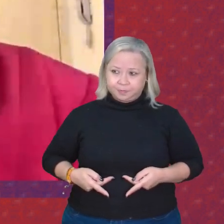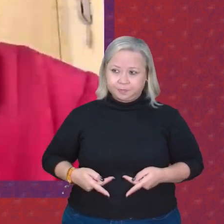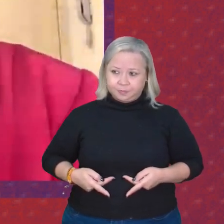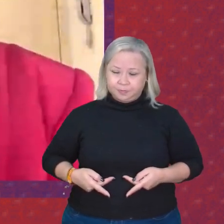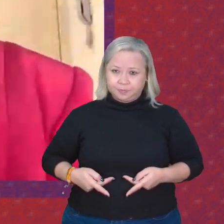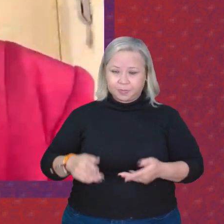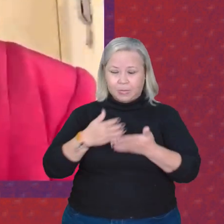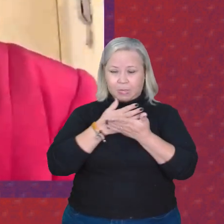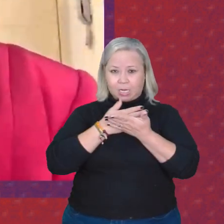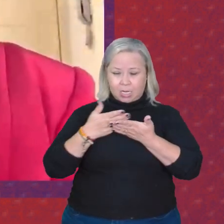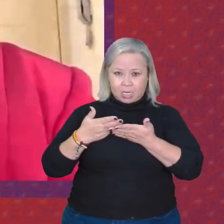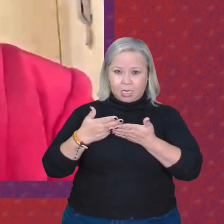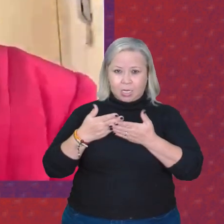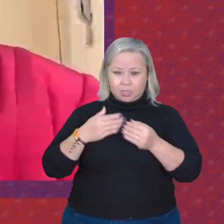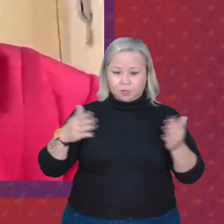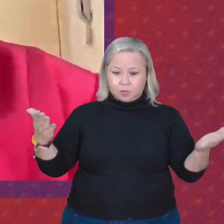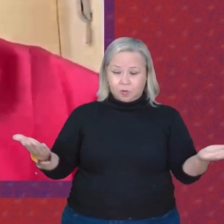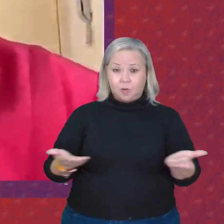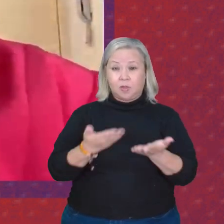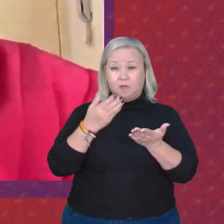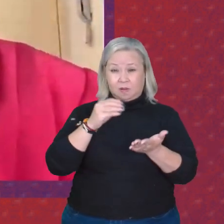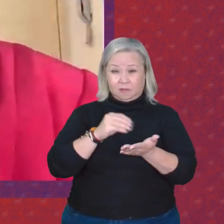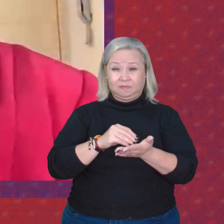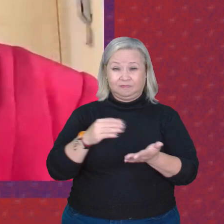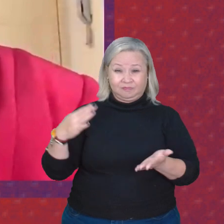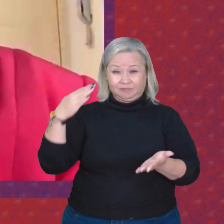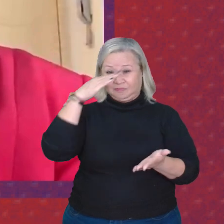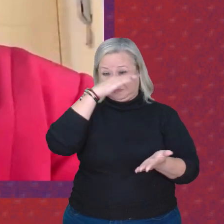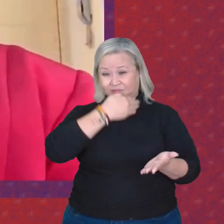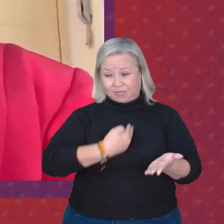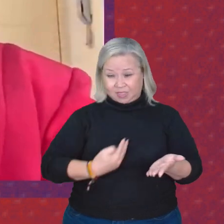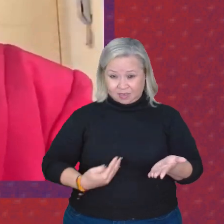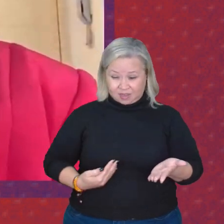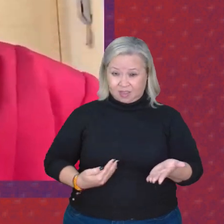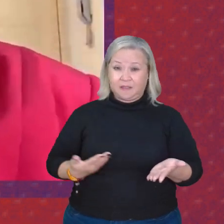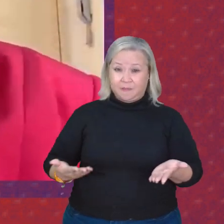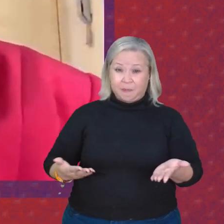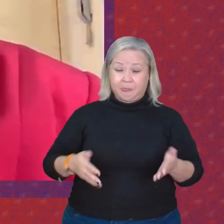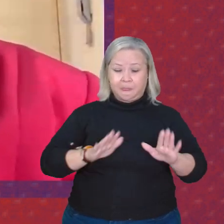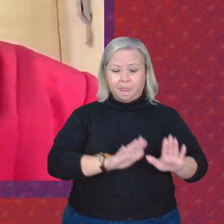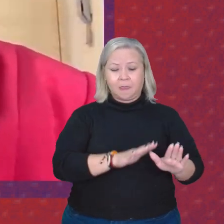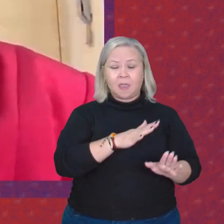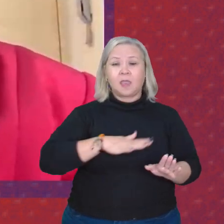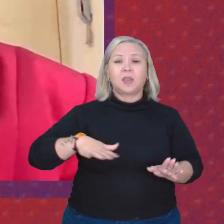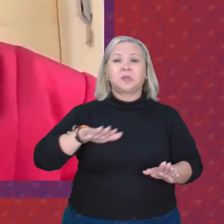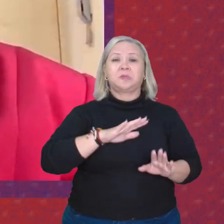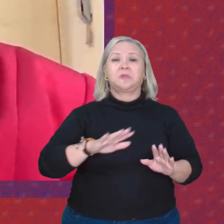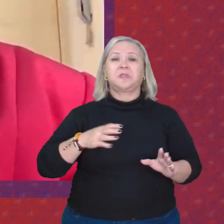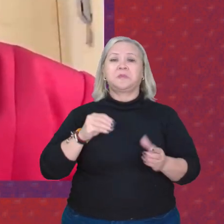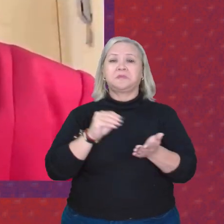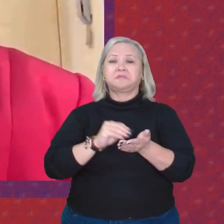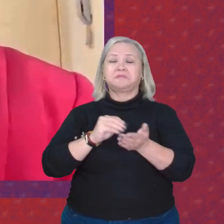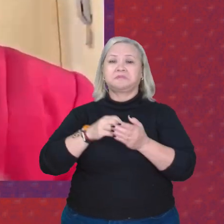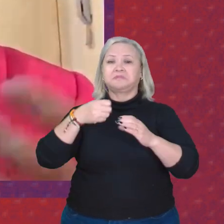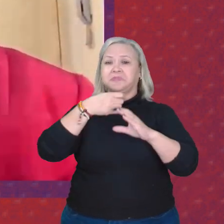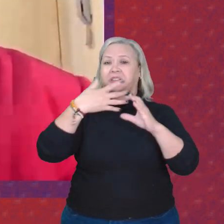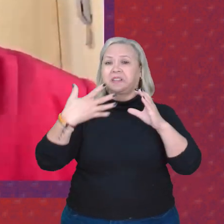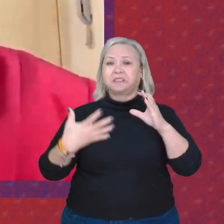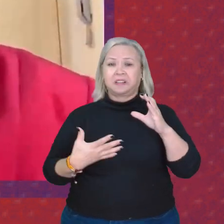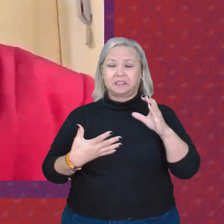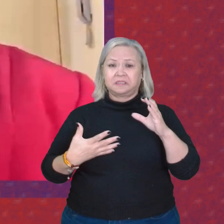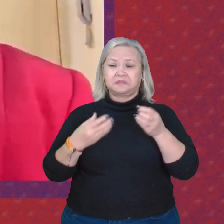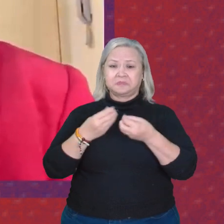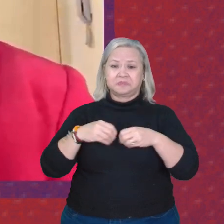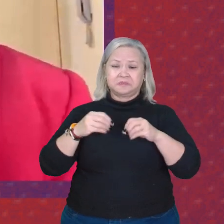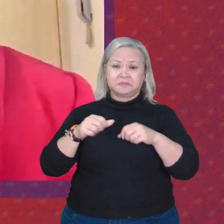no início do atual desgoverno, que ficou totalmente descaracterizado, né,